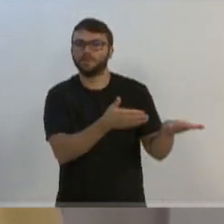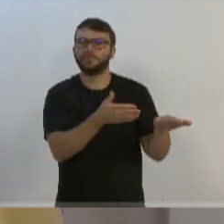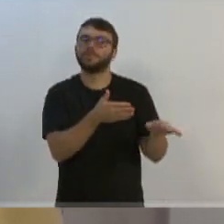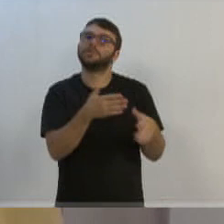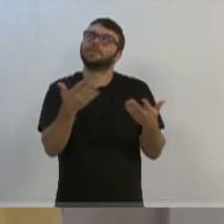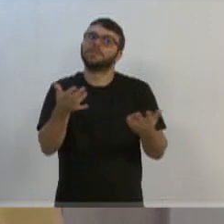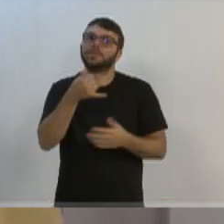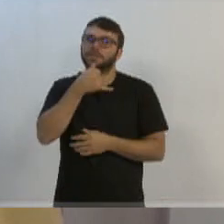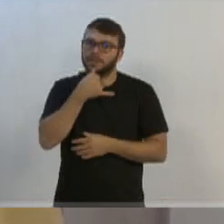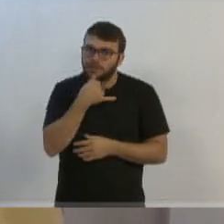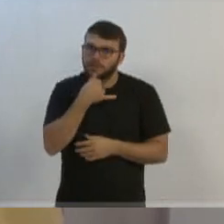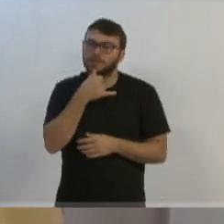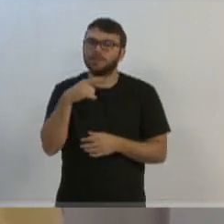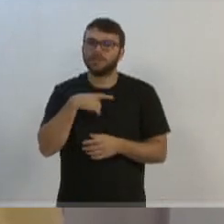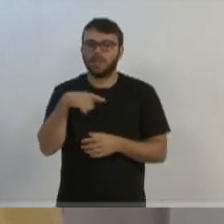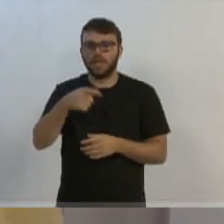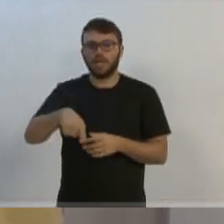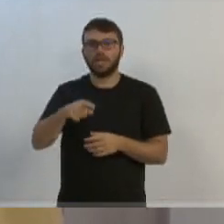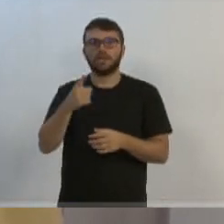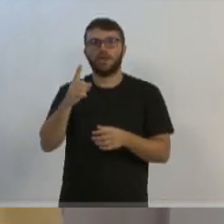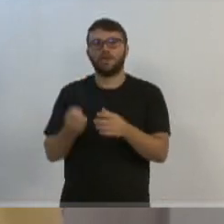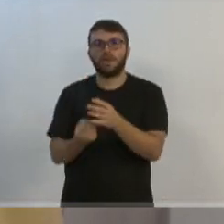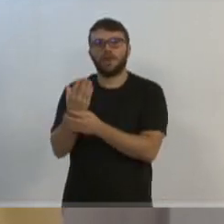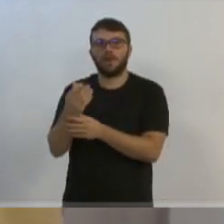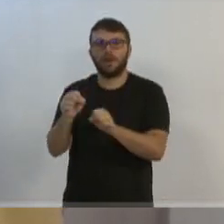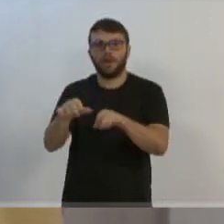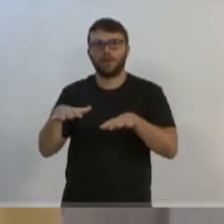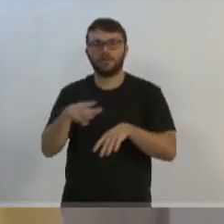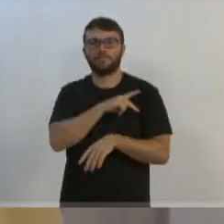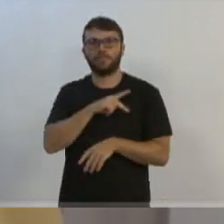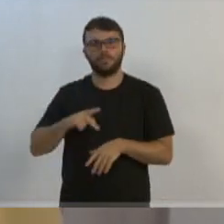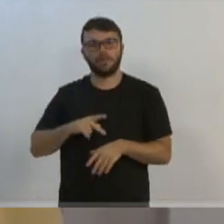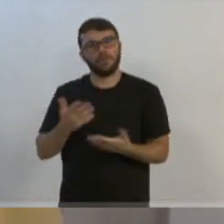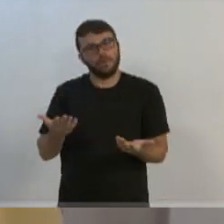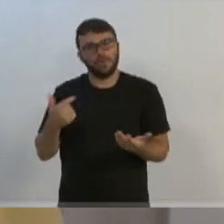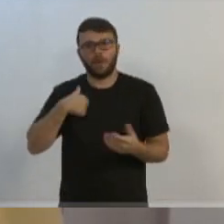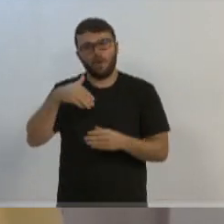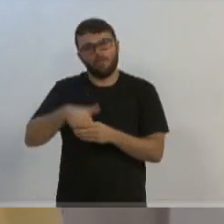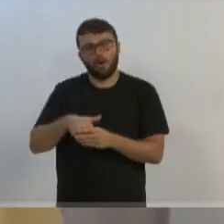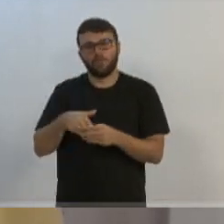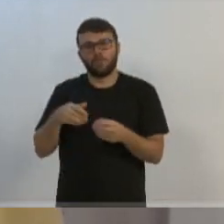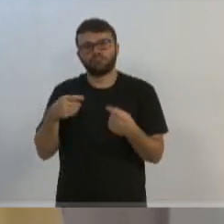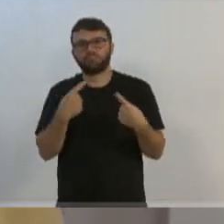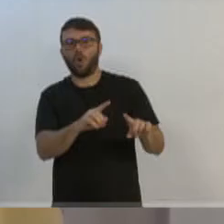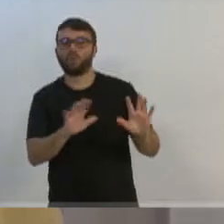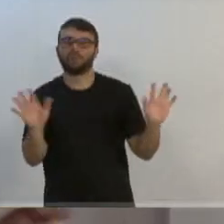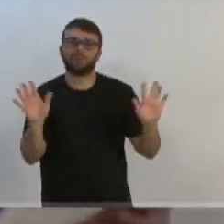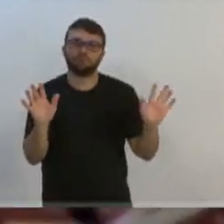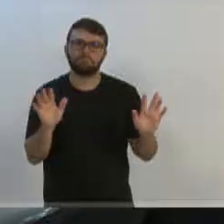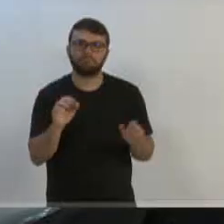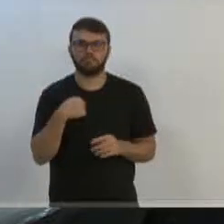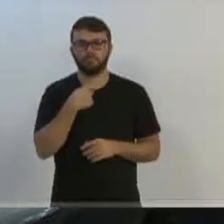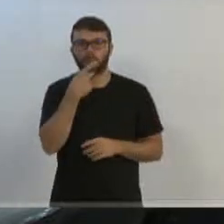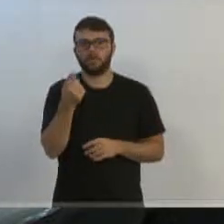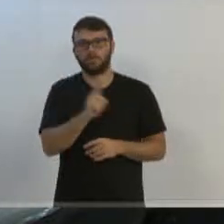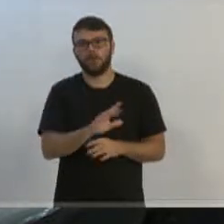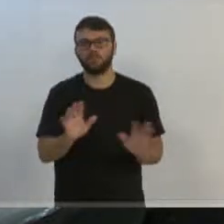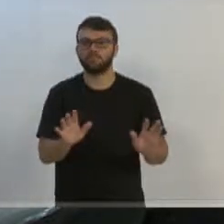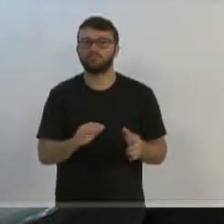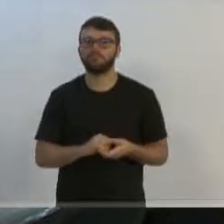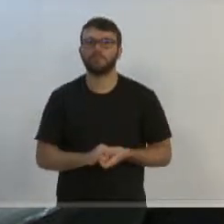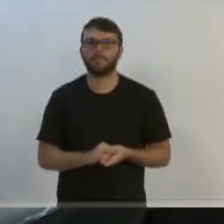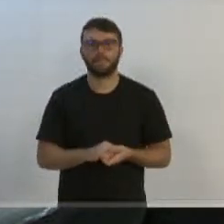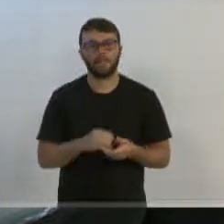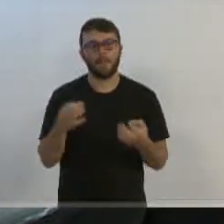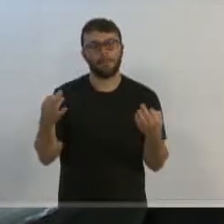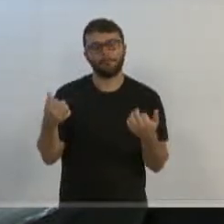e, infelizmente, por parte do Executivo não se fez audiência pública, e o meu encaminhamento de voto será voto contrário. Era isso, presidente. Perfeito, vereador